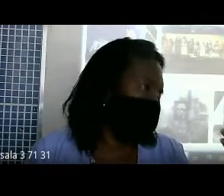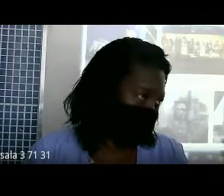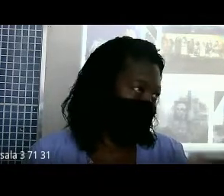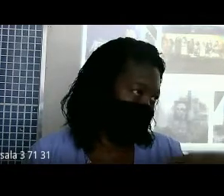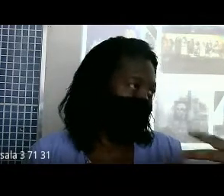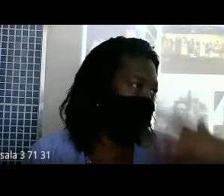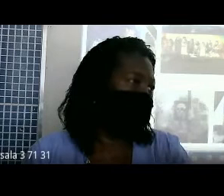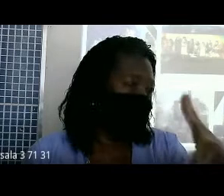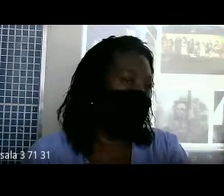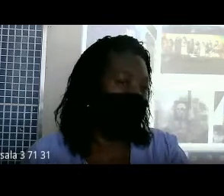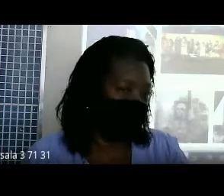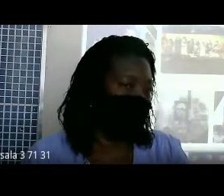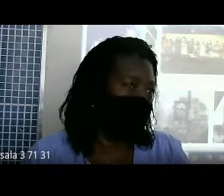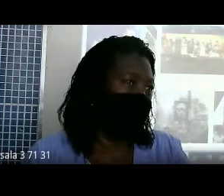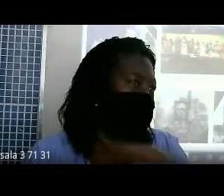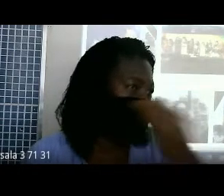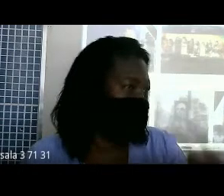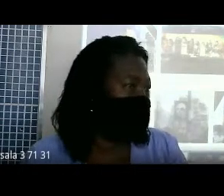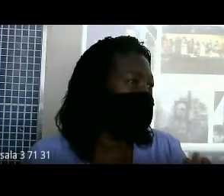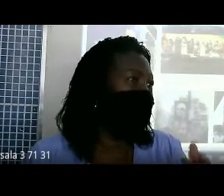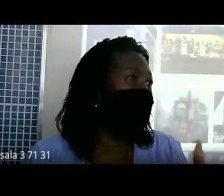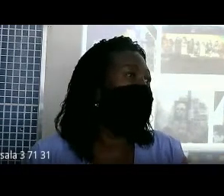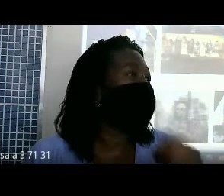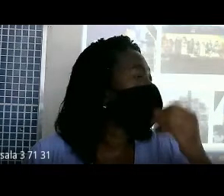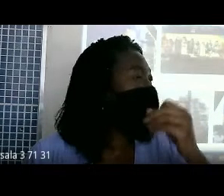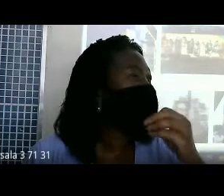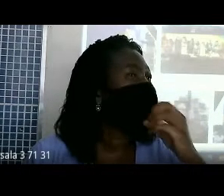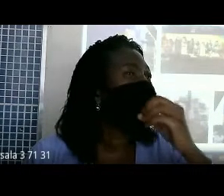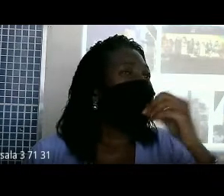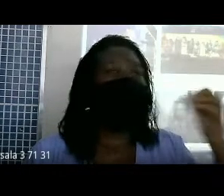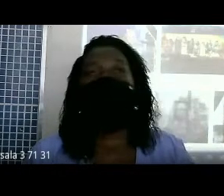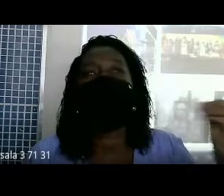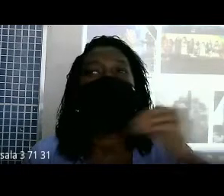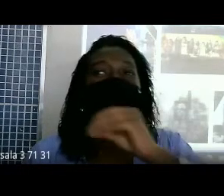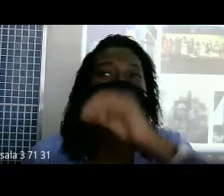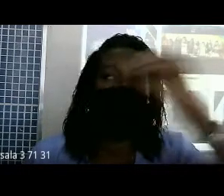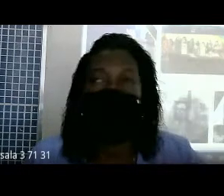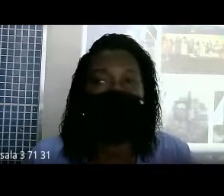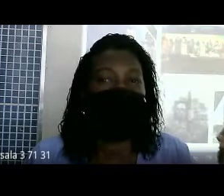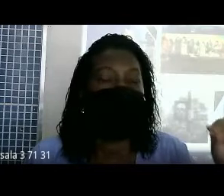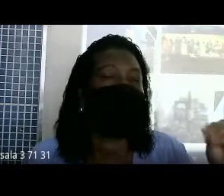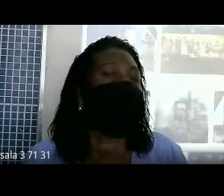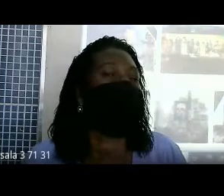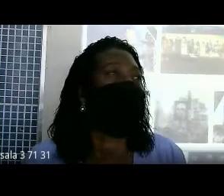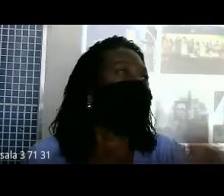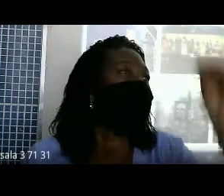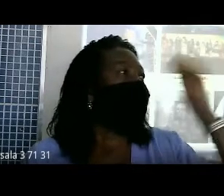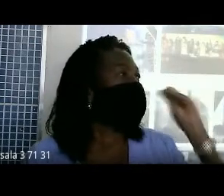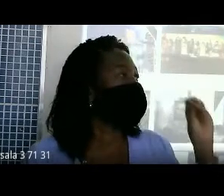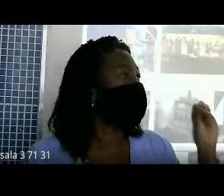copiar do outro, né, o tipo de pintura. Mas, quando chegar um certo momento, você vai